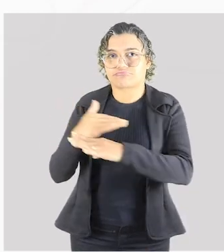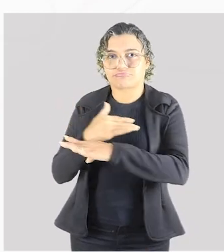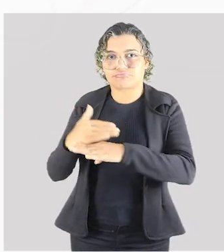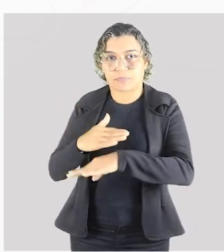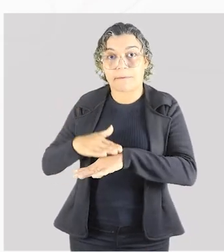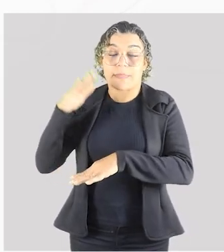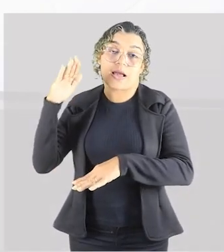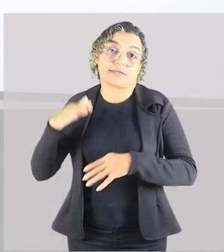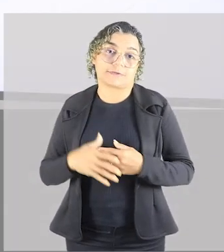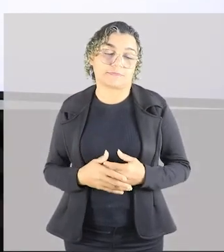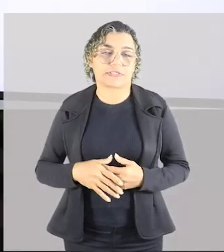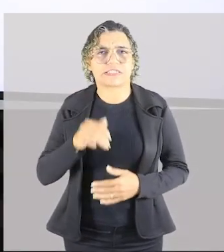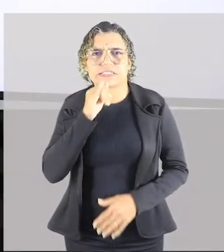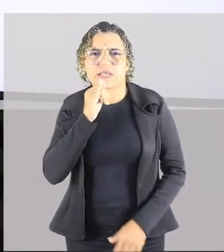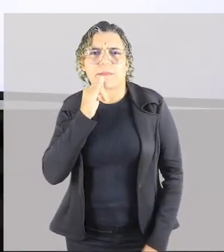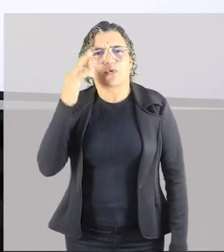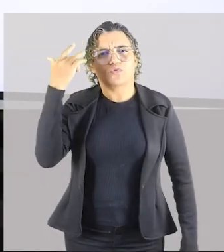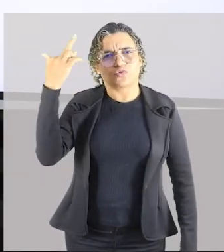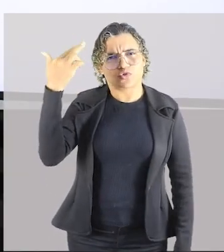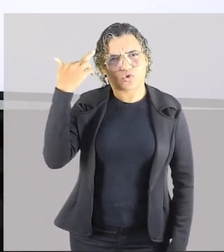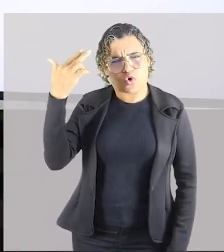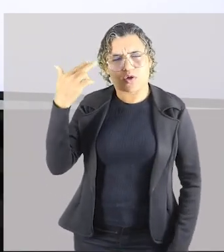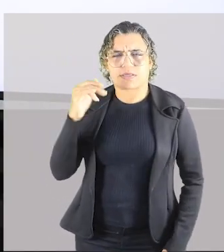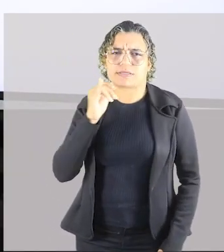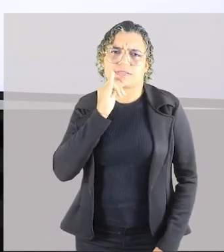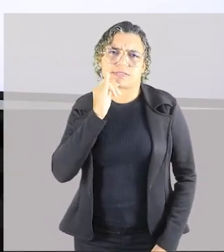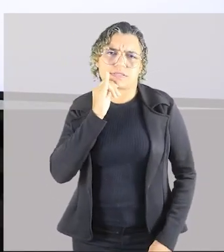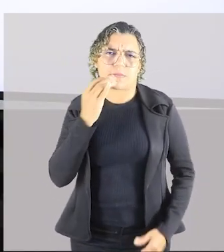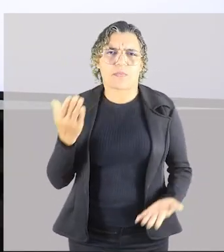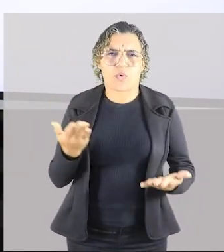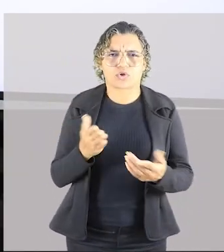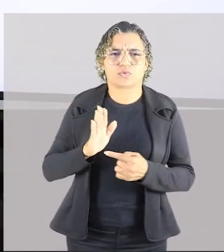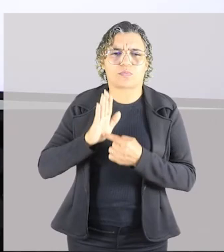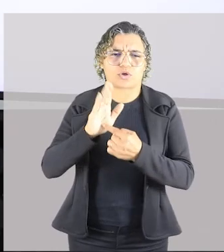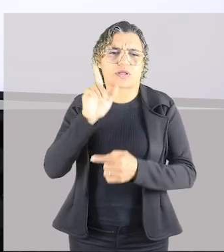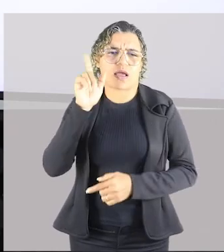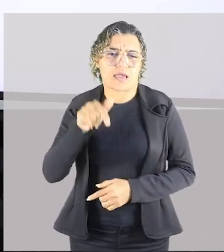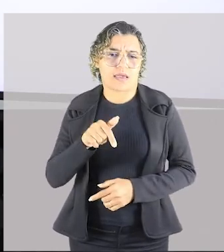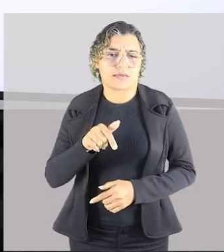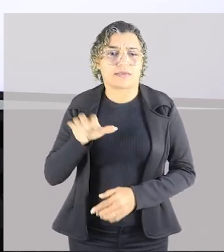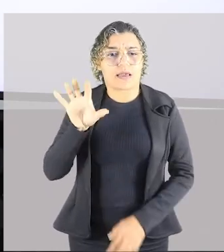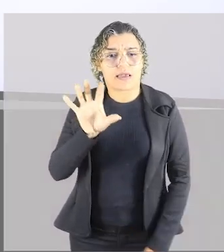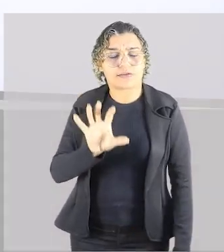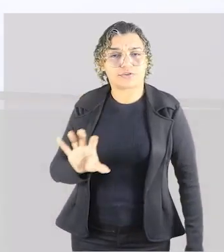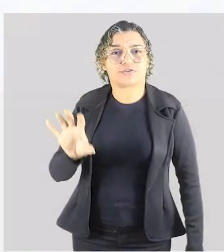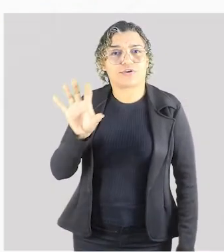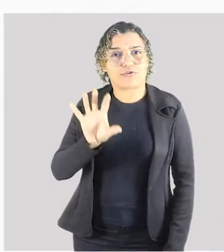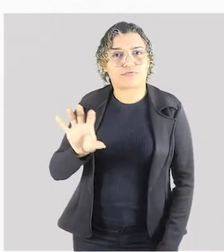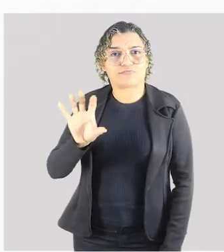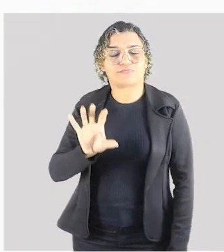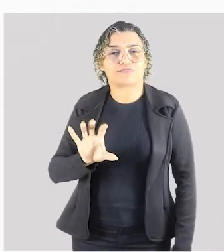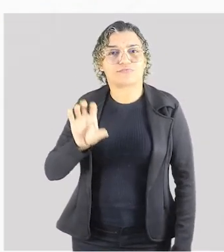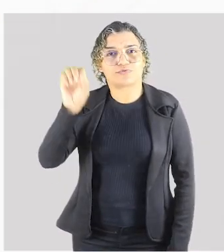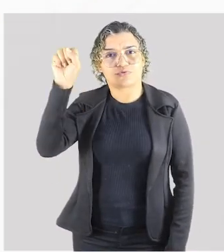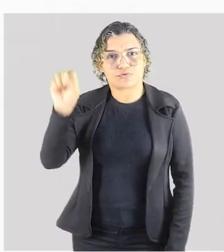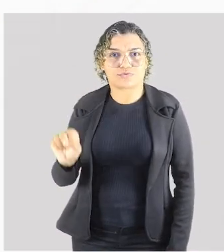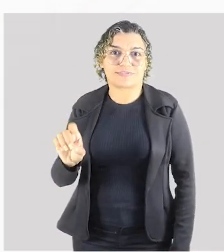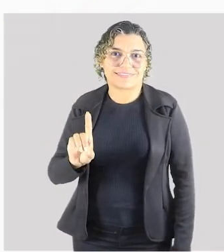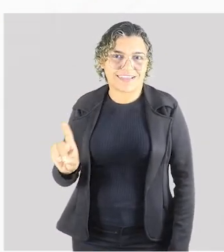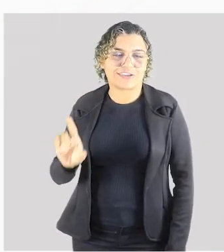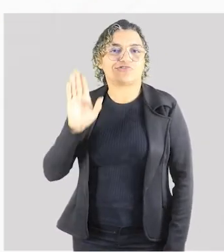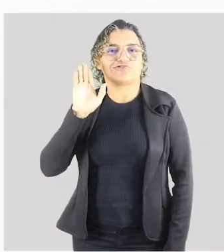gente. Isso, historicamente, que se configura até os dias atuais, é a região Sudeste, tá certo? E já